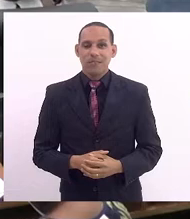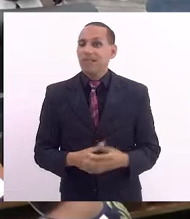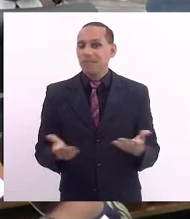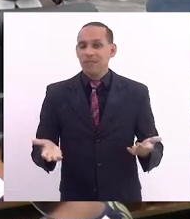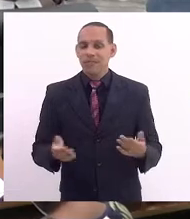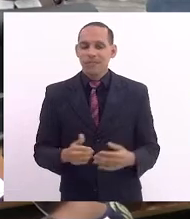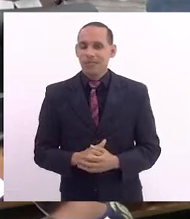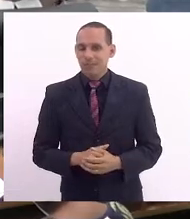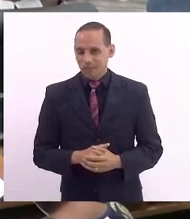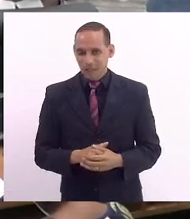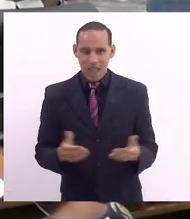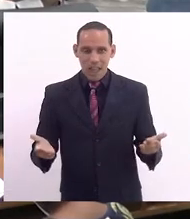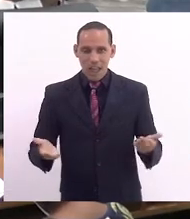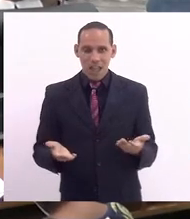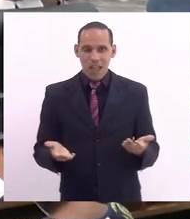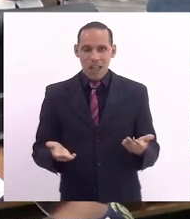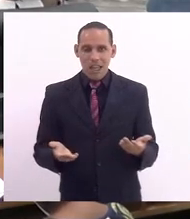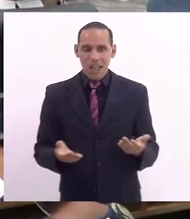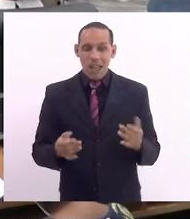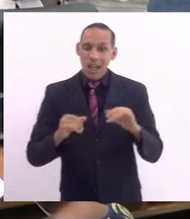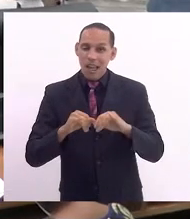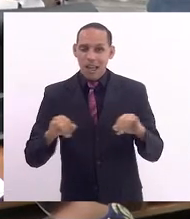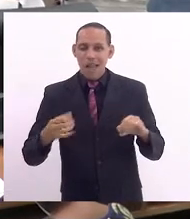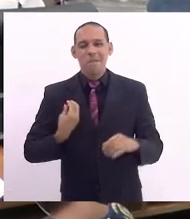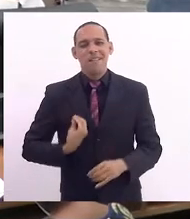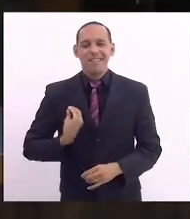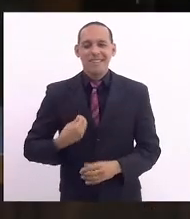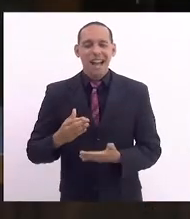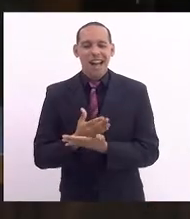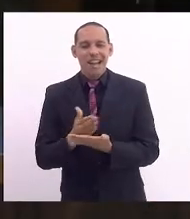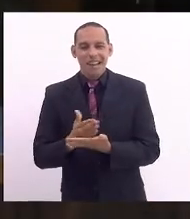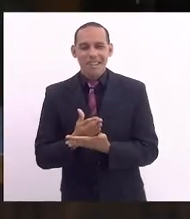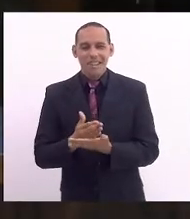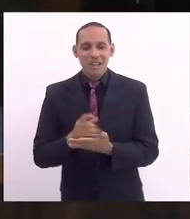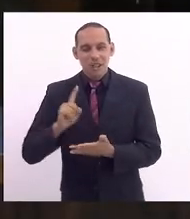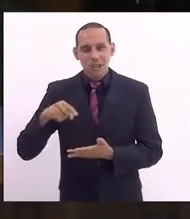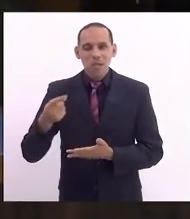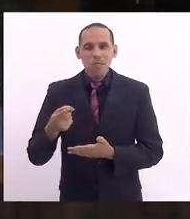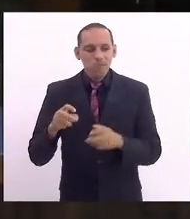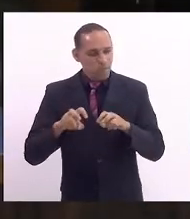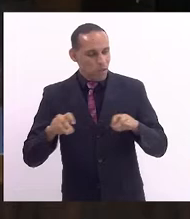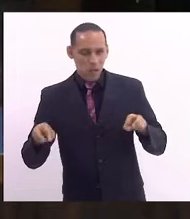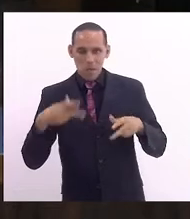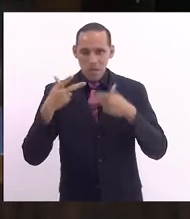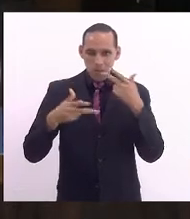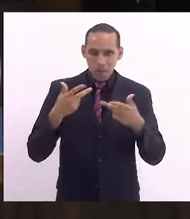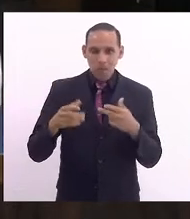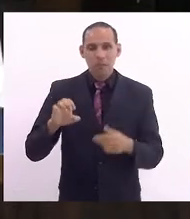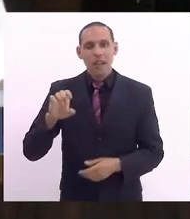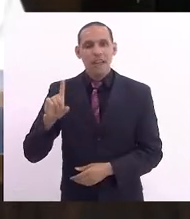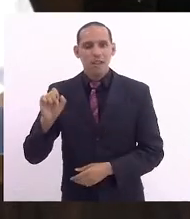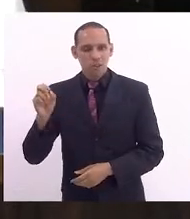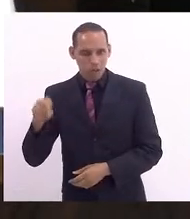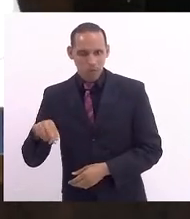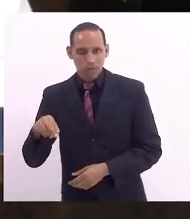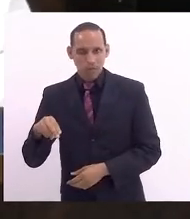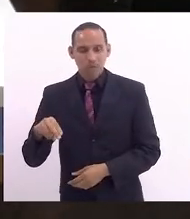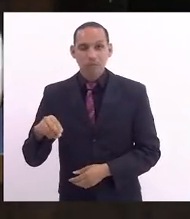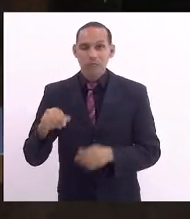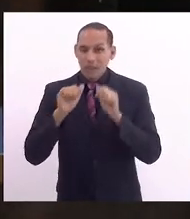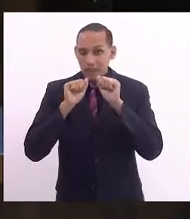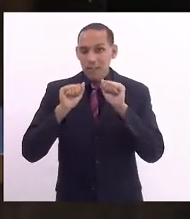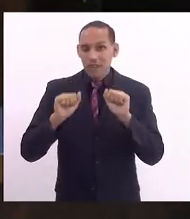Então, agora vou anunciar algumas presenças antes de passar a palavra. Tem aqui o Edson Correia, que é assessor